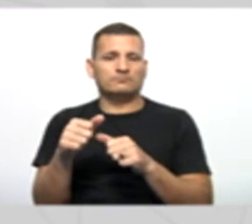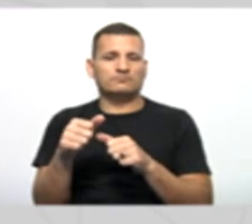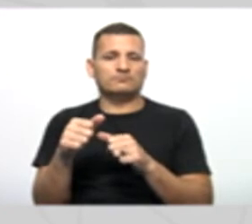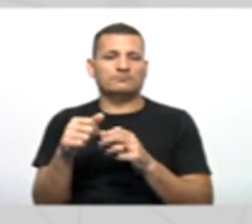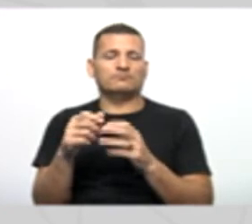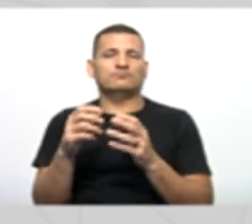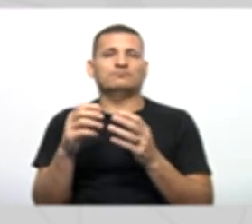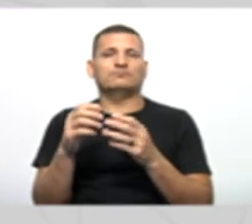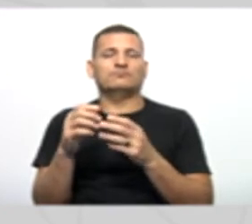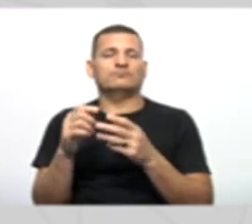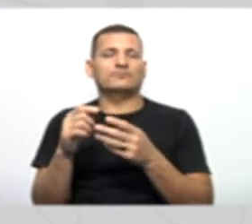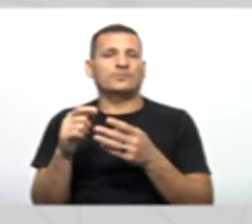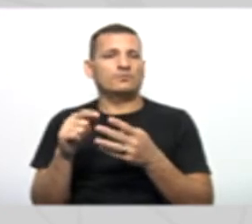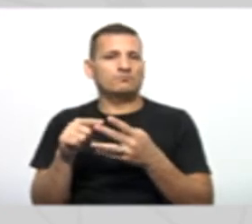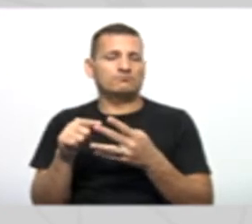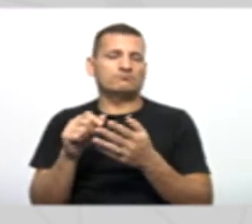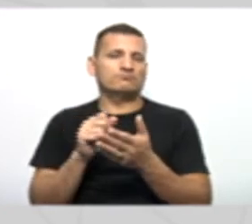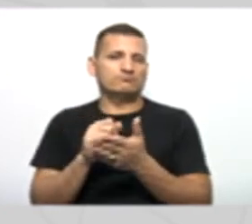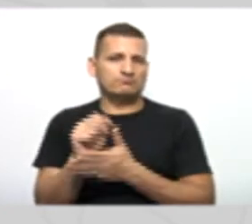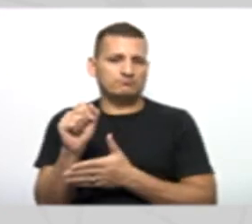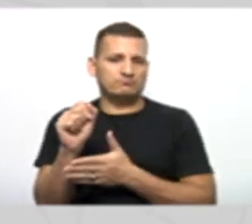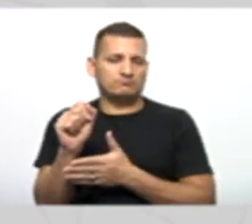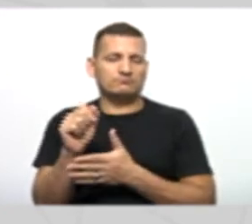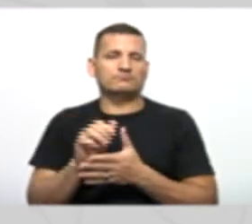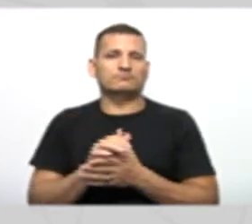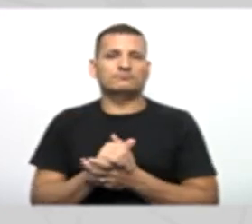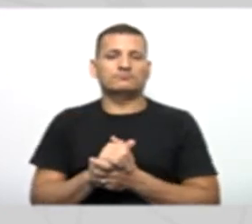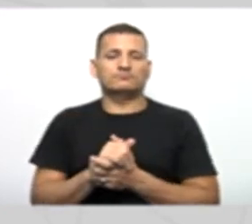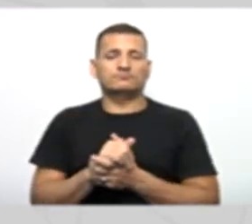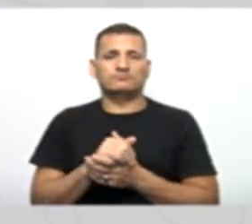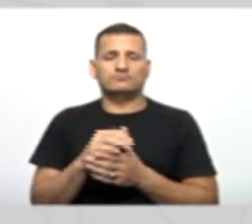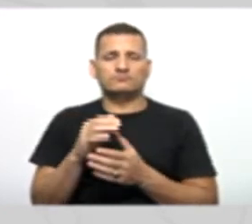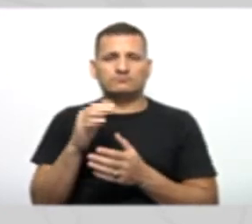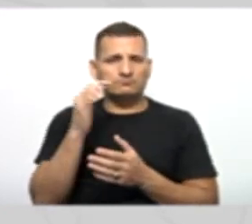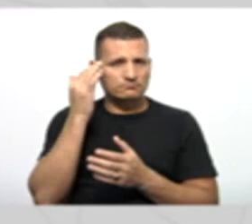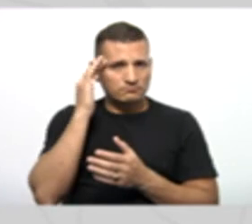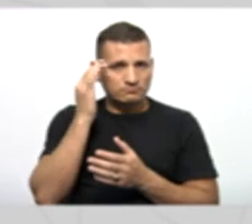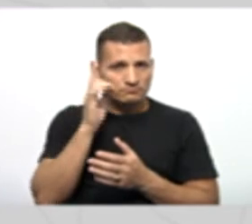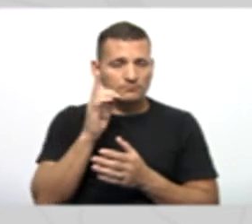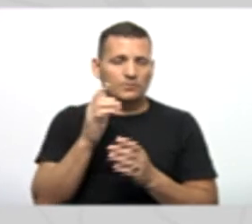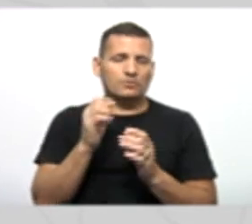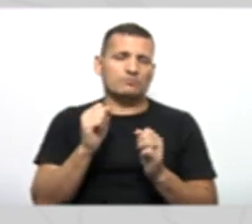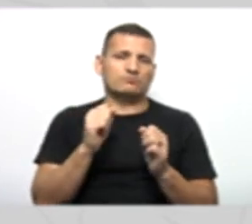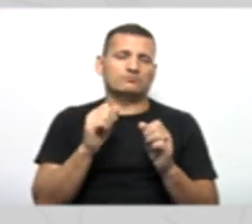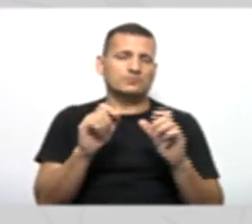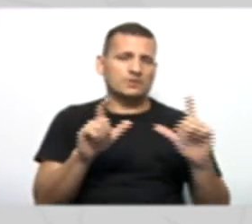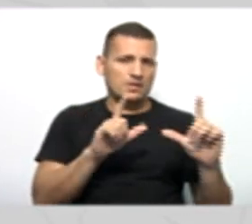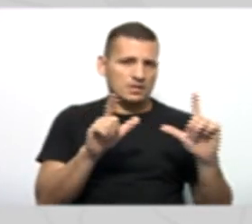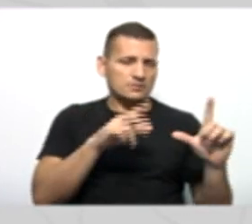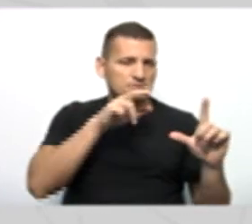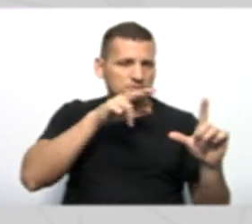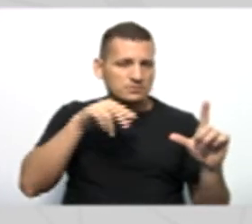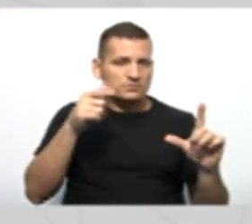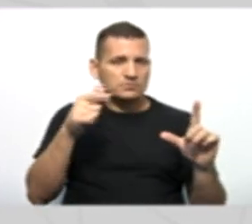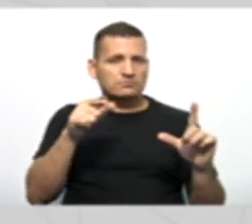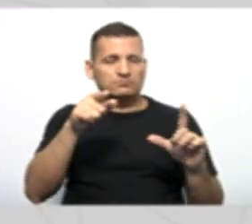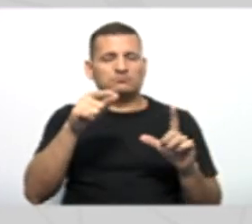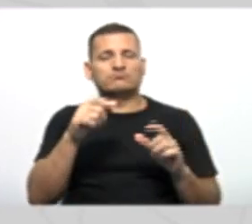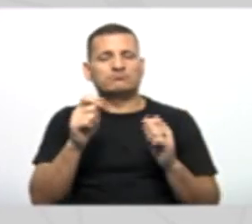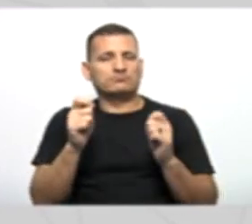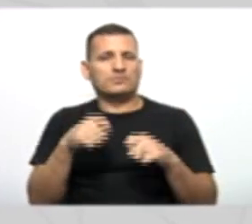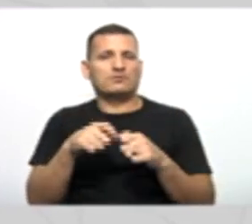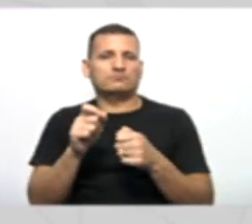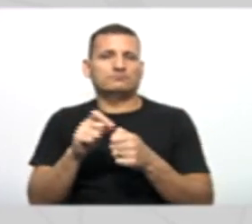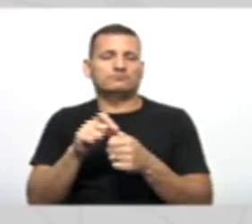um registro. Qualquer coisa, volte essa nossa aula, dê uma olhadinha que você vai conseguir fazer essa atividade com